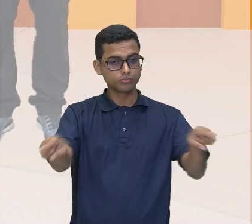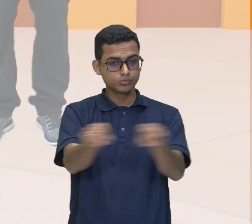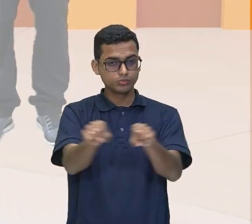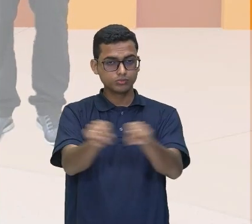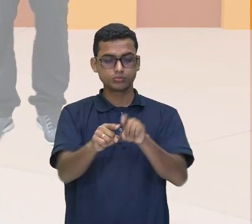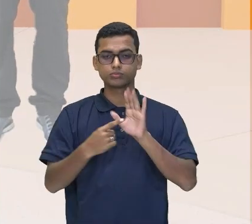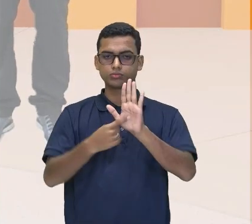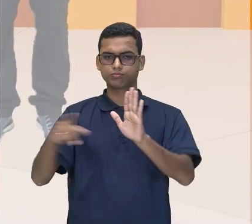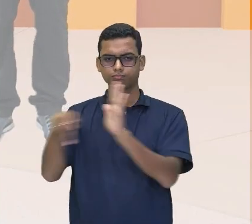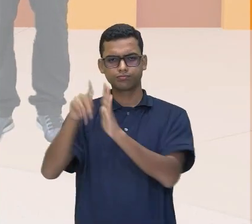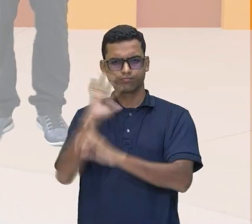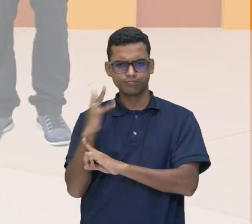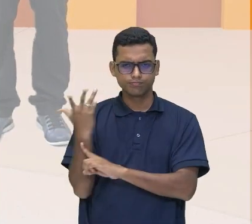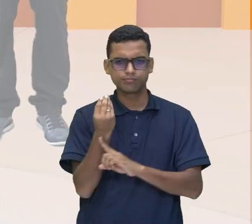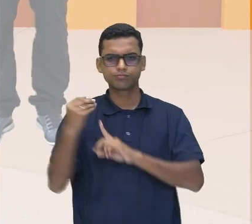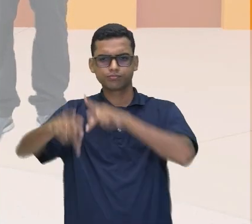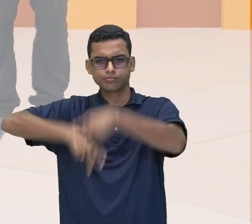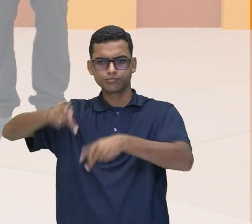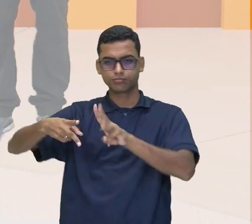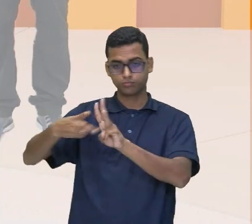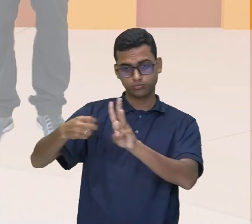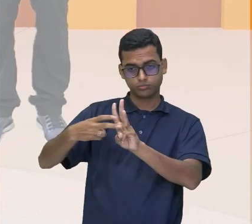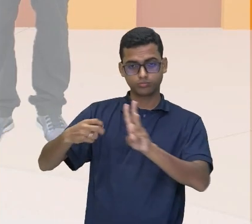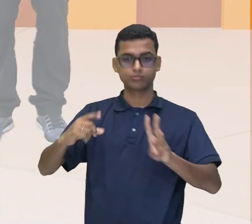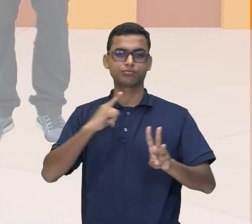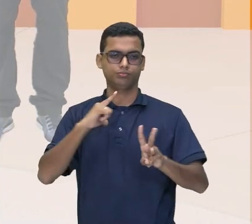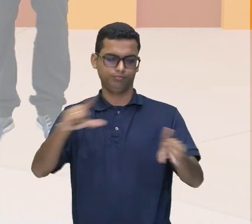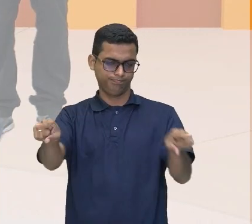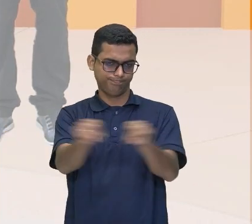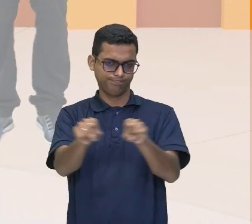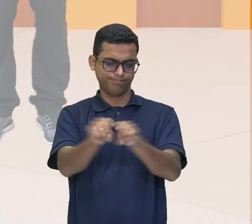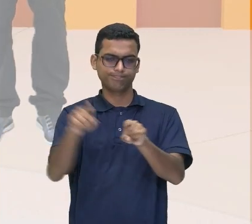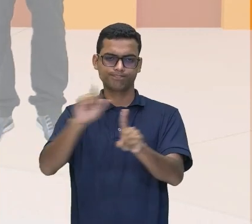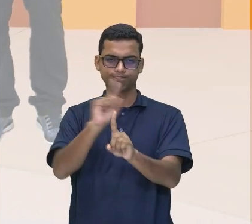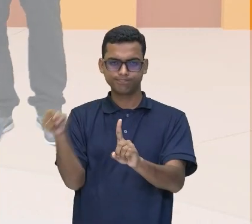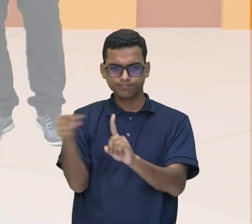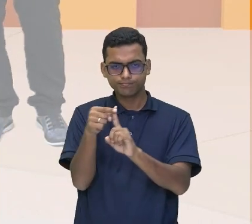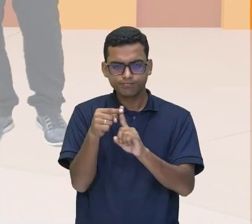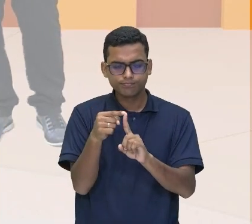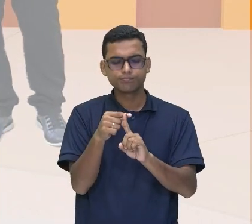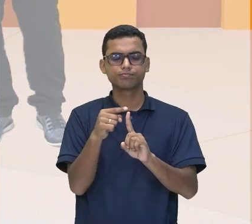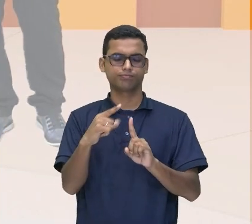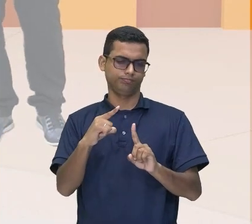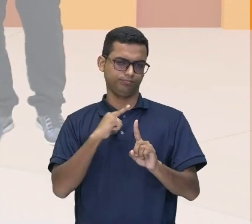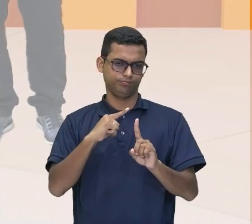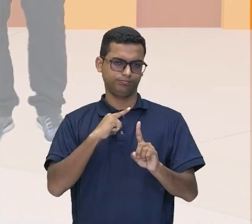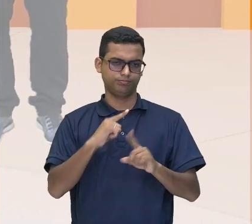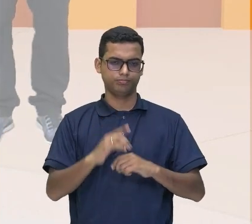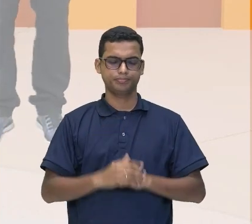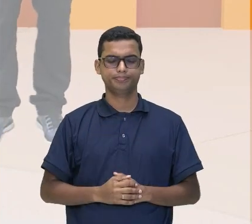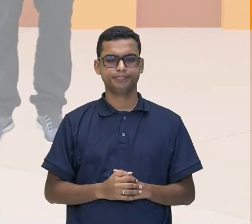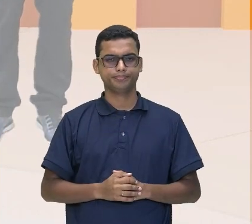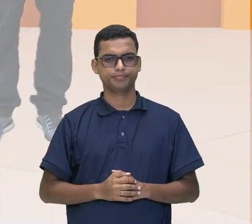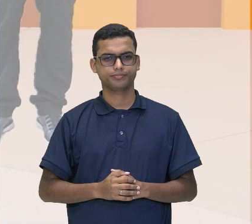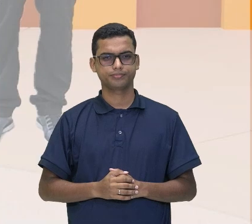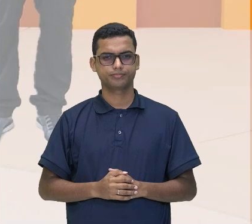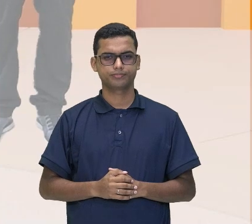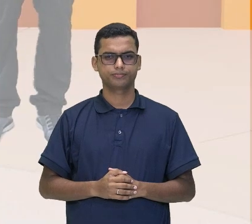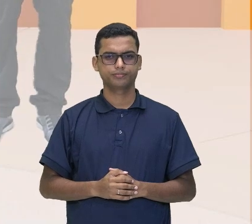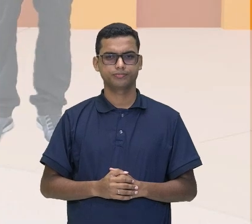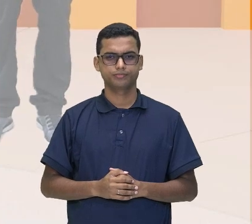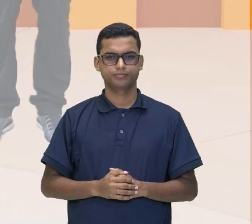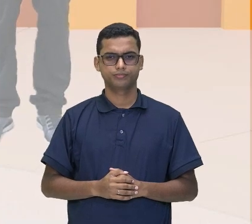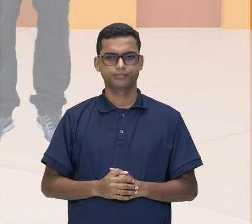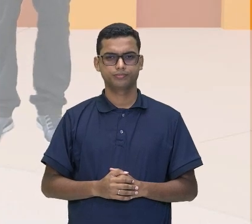arte amazônica, nós também temos essas funções. Então, a arte é uma forma de quê?